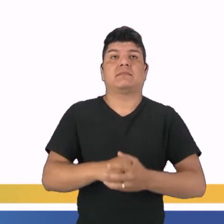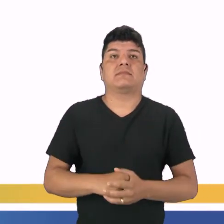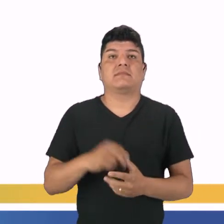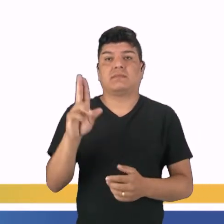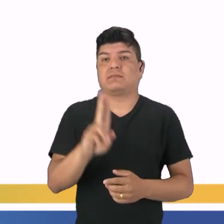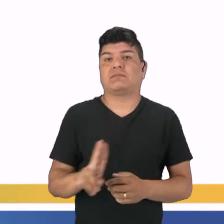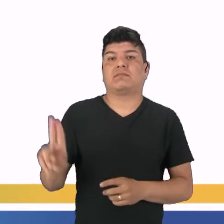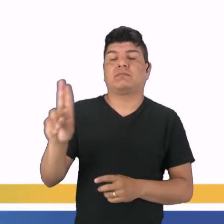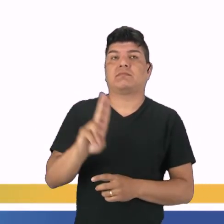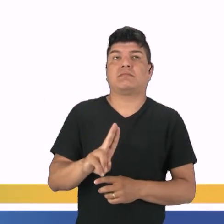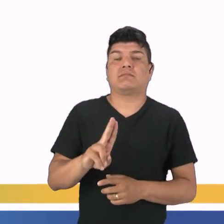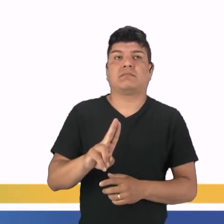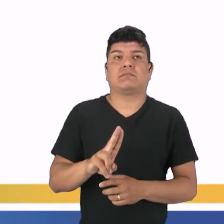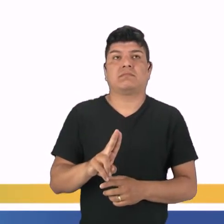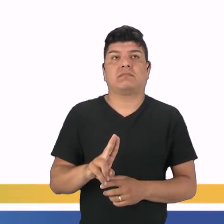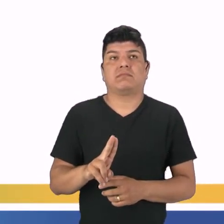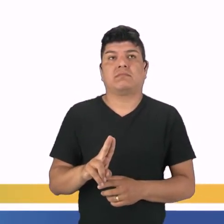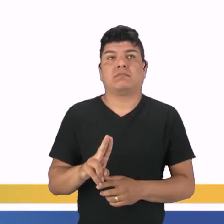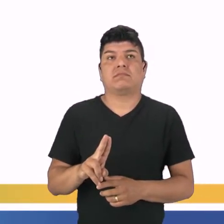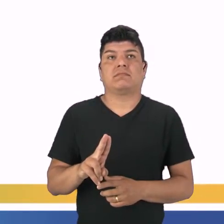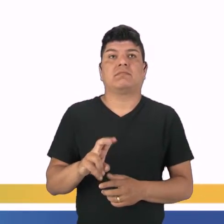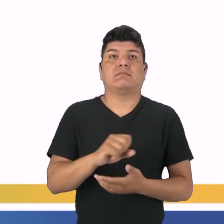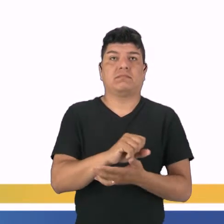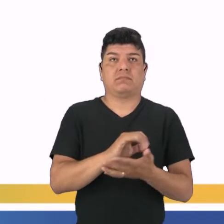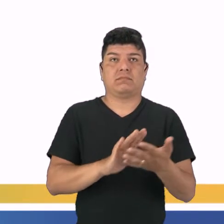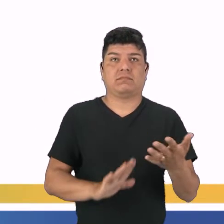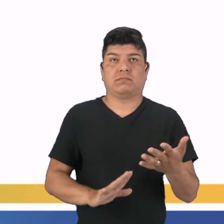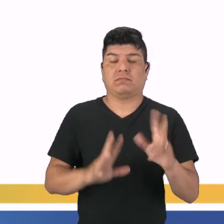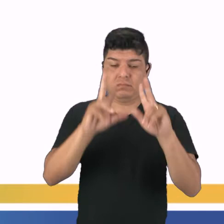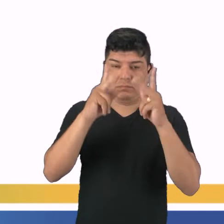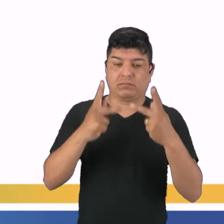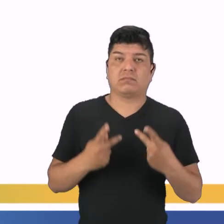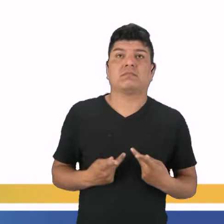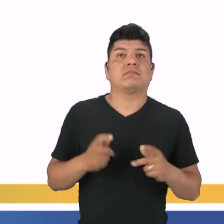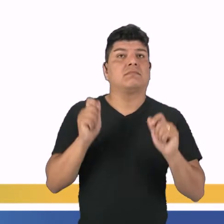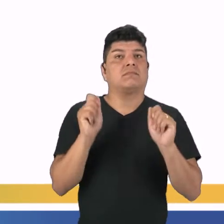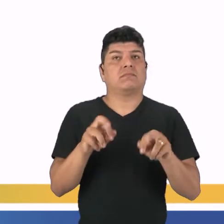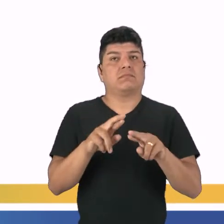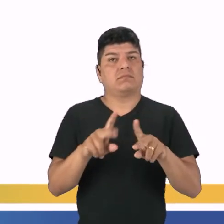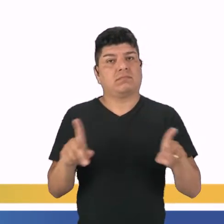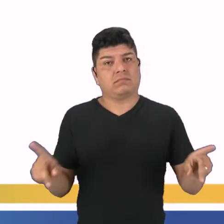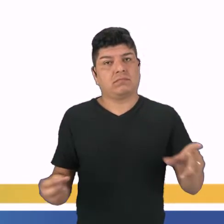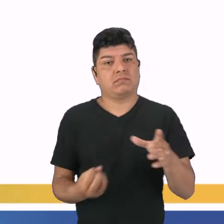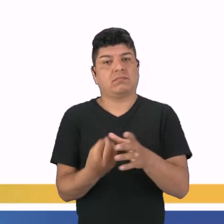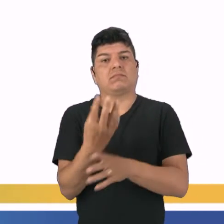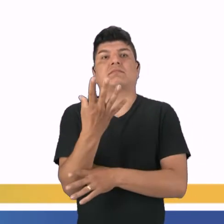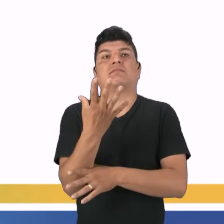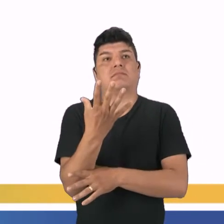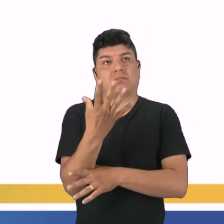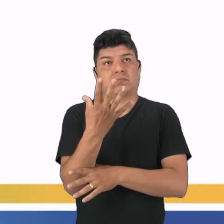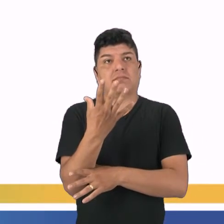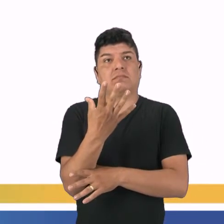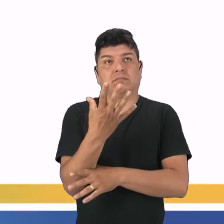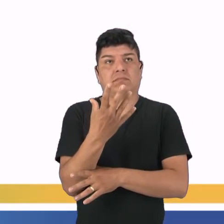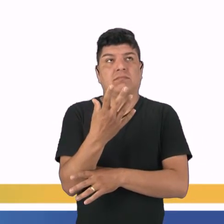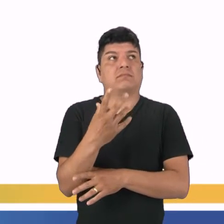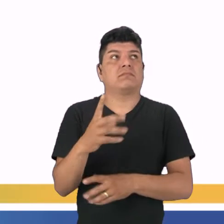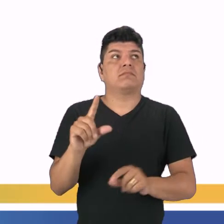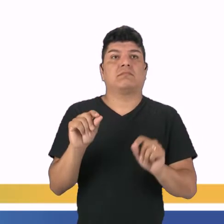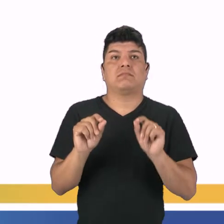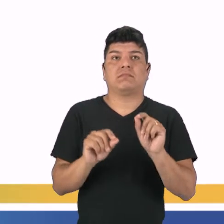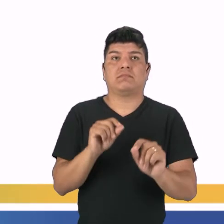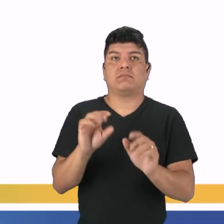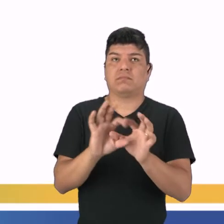materiais usados nas atividades humanas podem ter diferentes origens. Quando